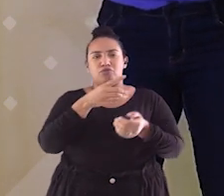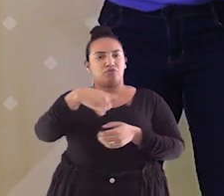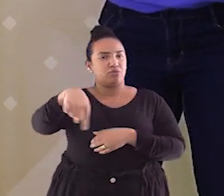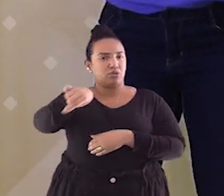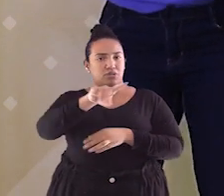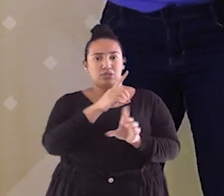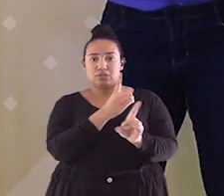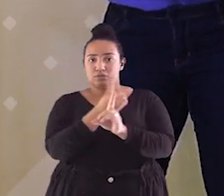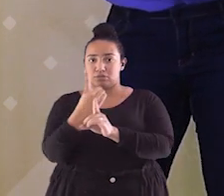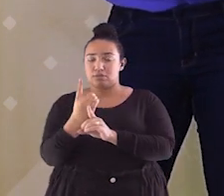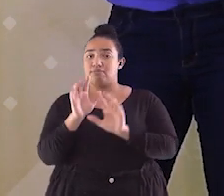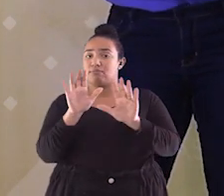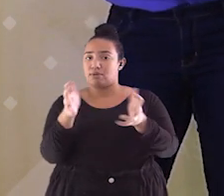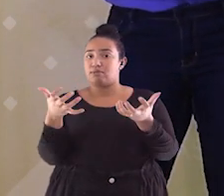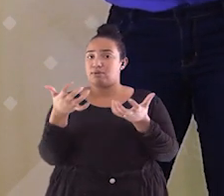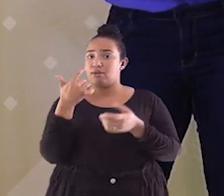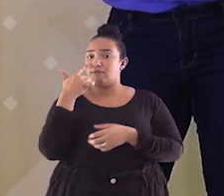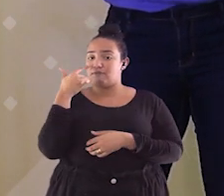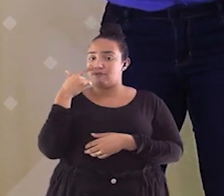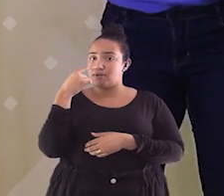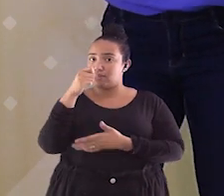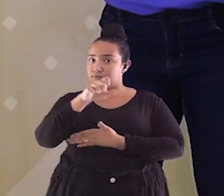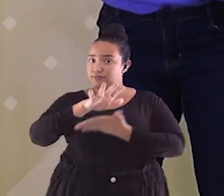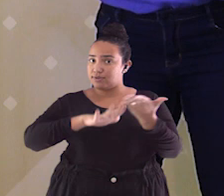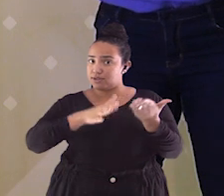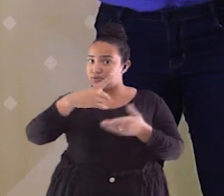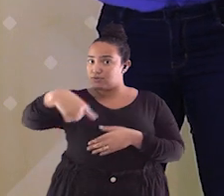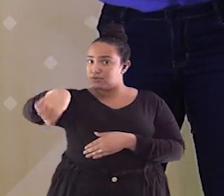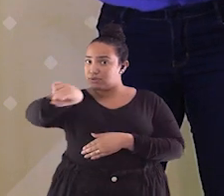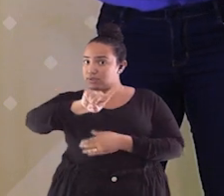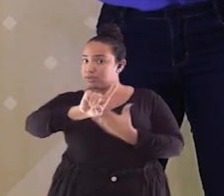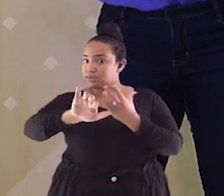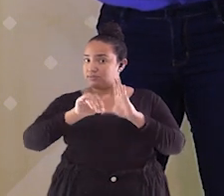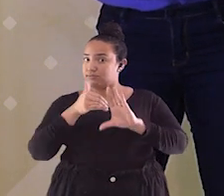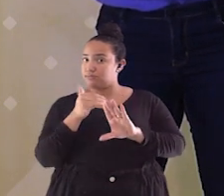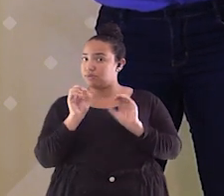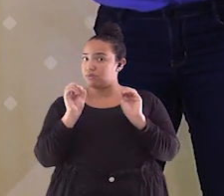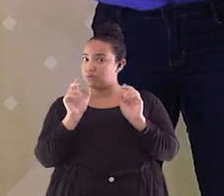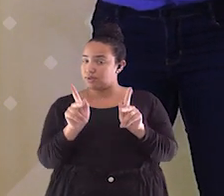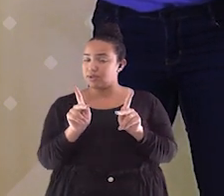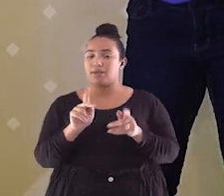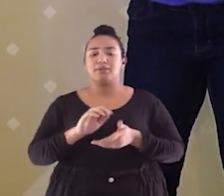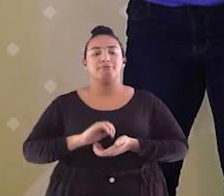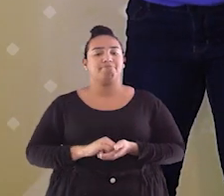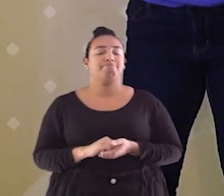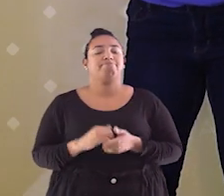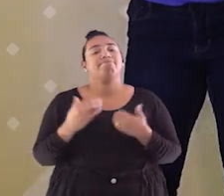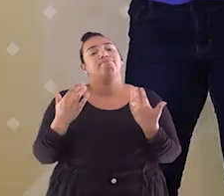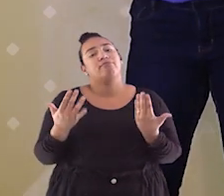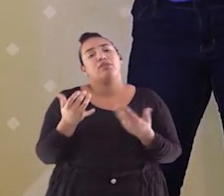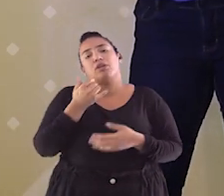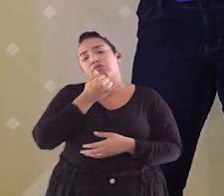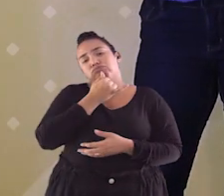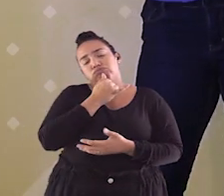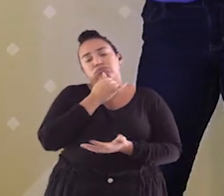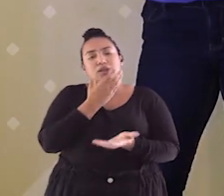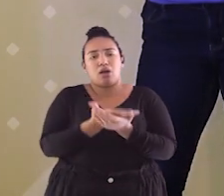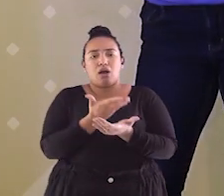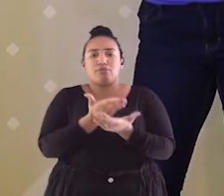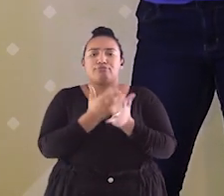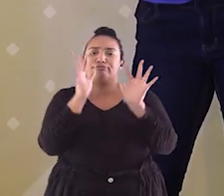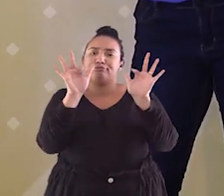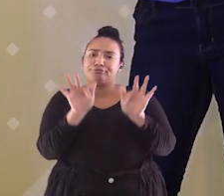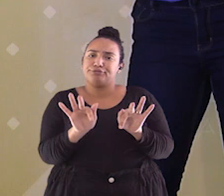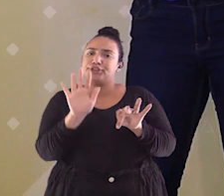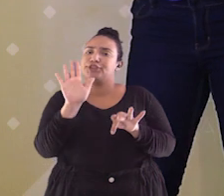encontrar. Mas eu quero te ver aqui na TV, hein? Não deixe de enviar seu experimento. Infelizmente, a nossa aula